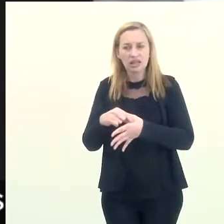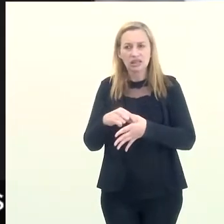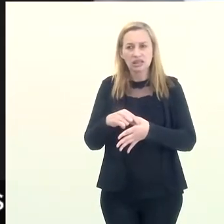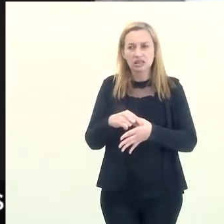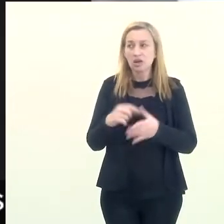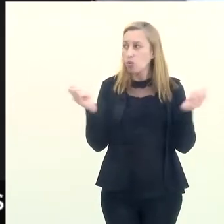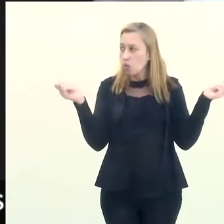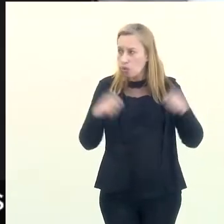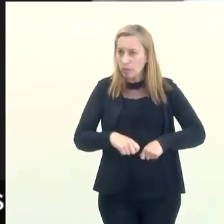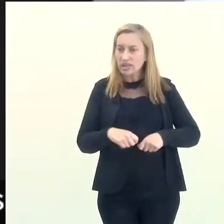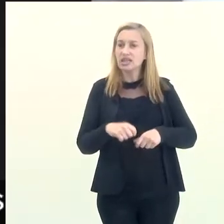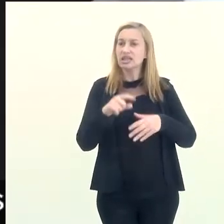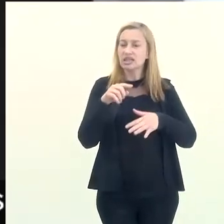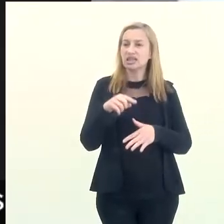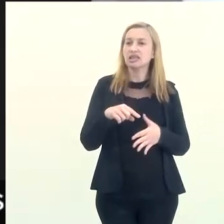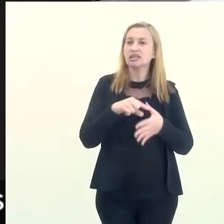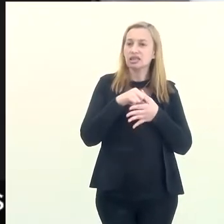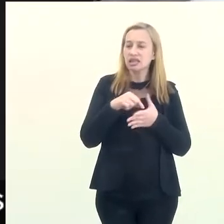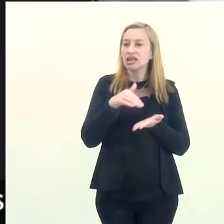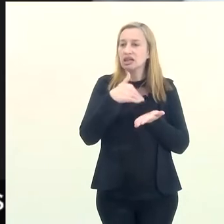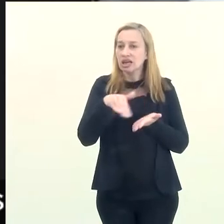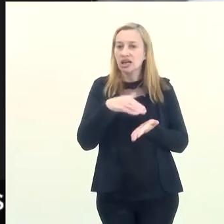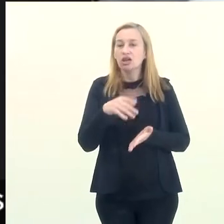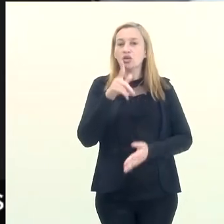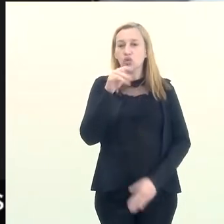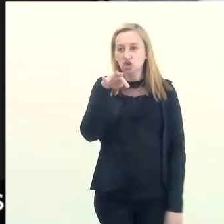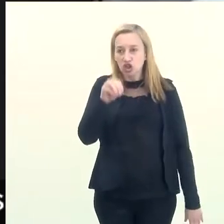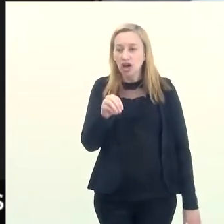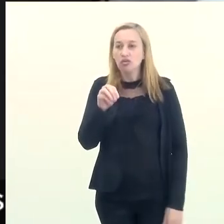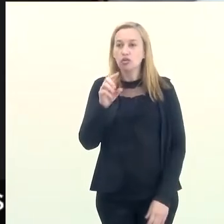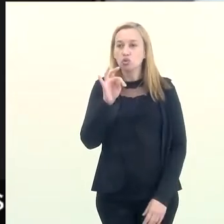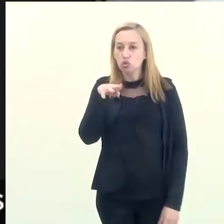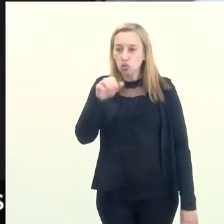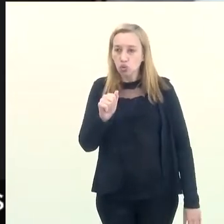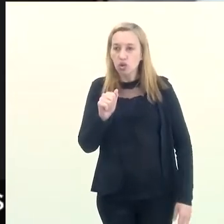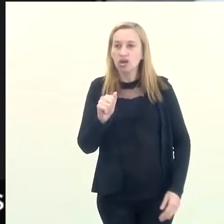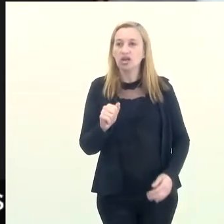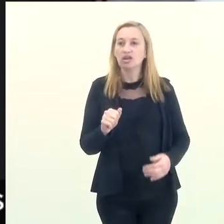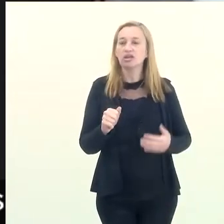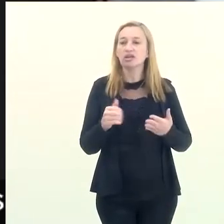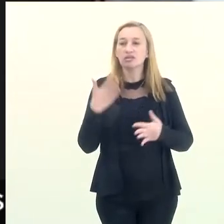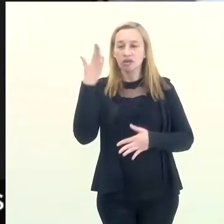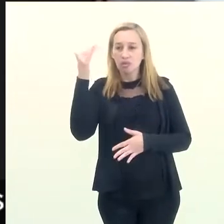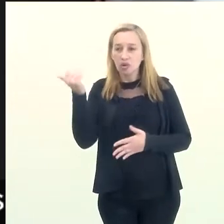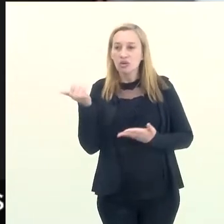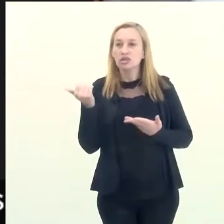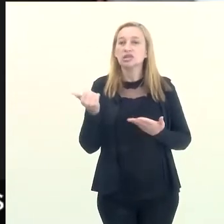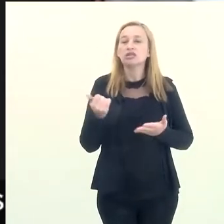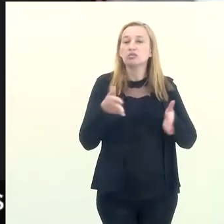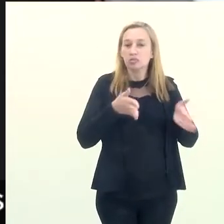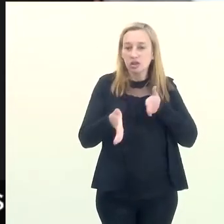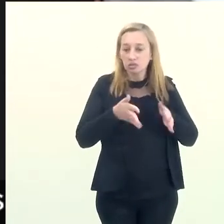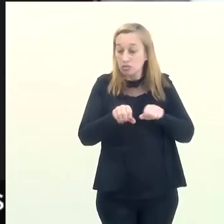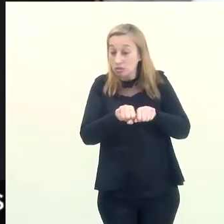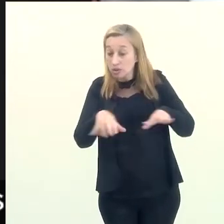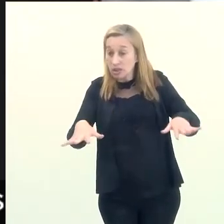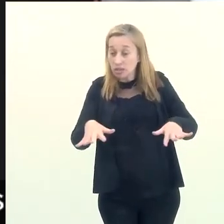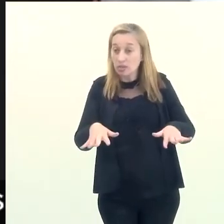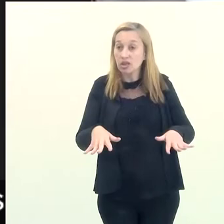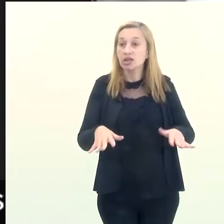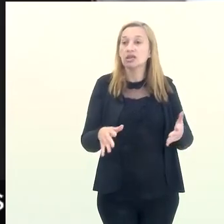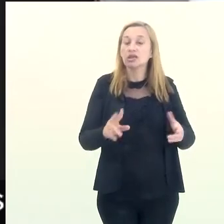pelo secretário, competente secretário, Gustavo Tutuca. Tem dado um show, né? Mesmo, né, em tempos de